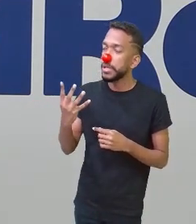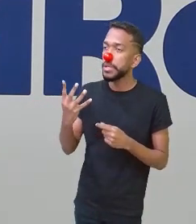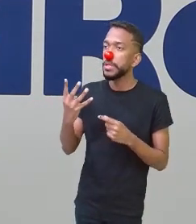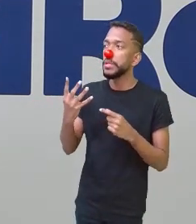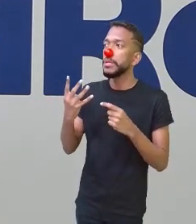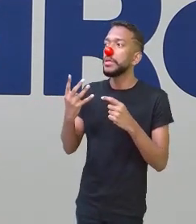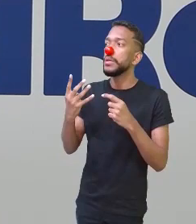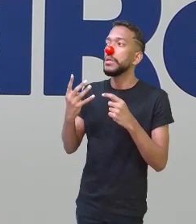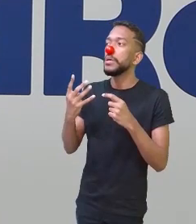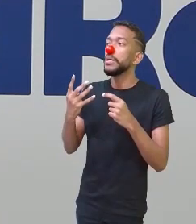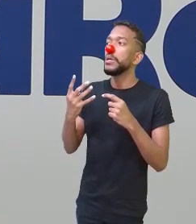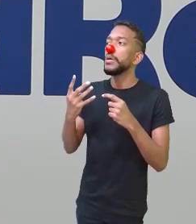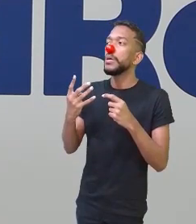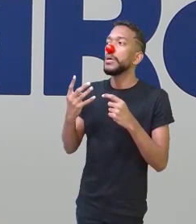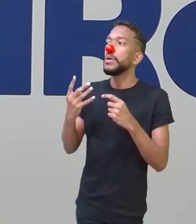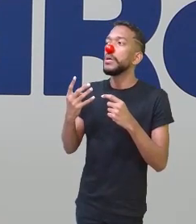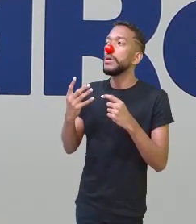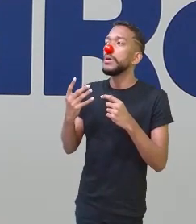Quarto.